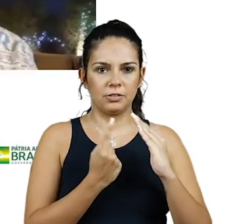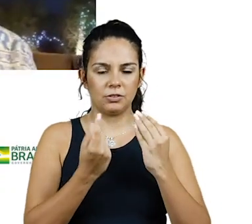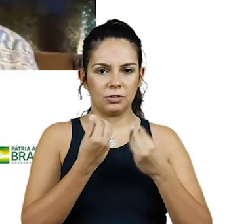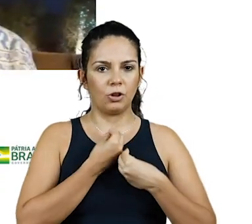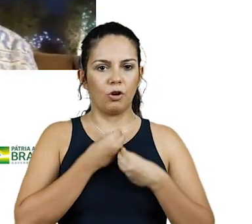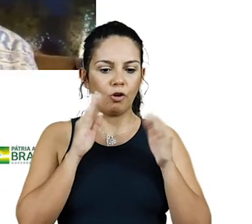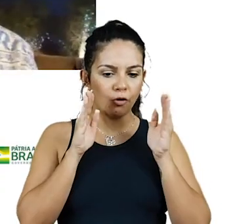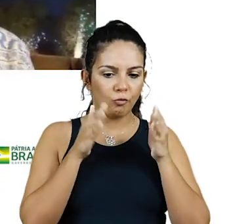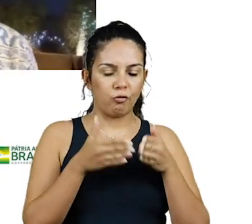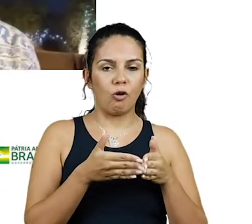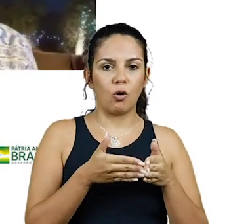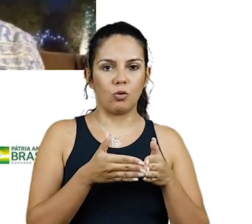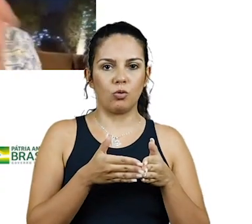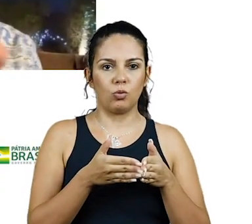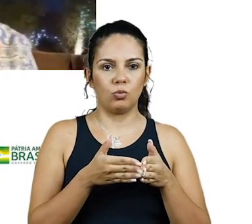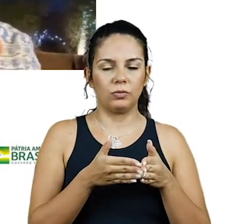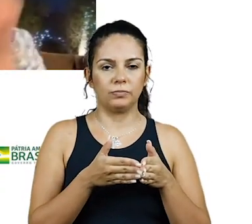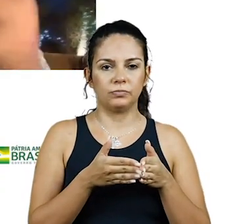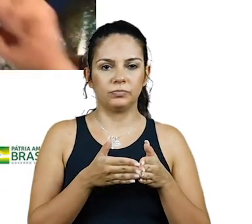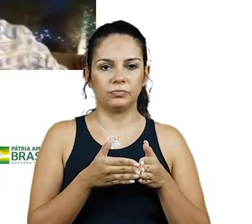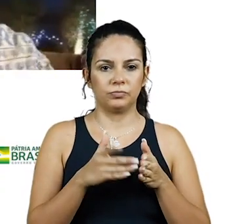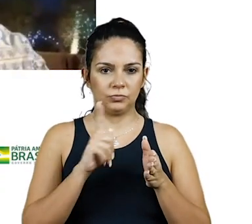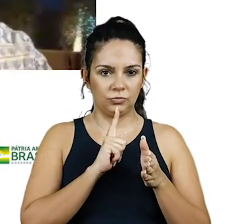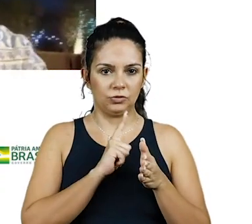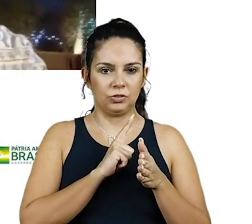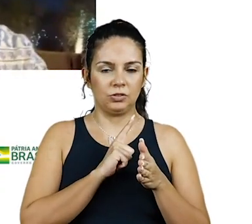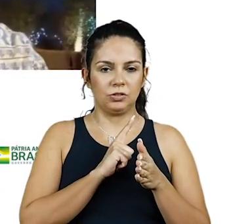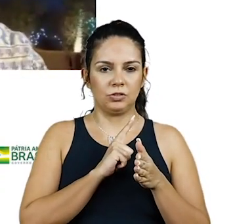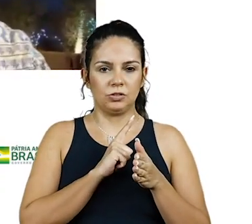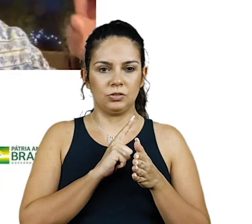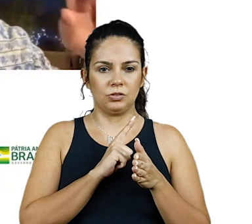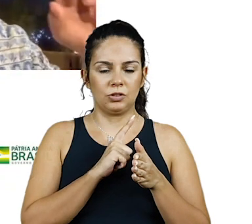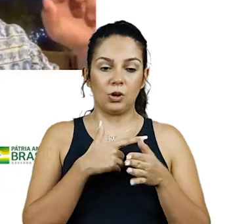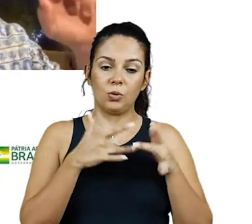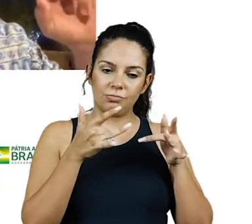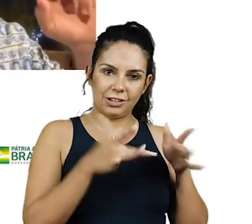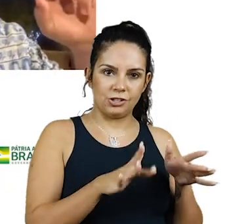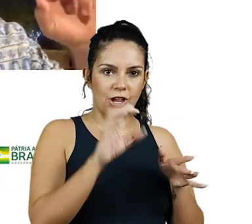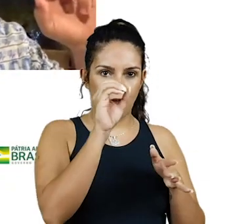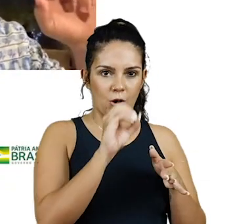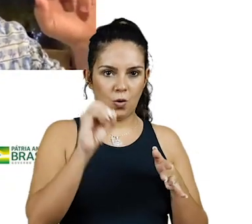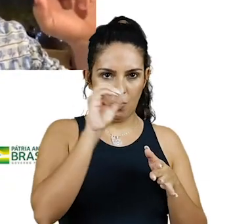um foco pra gente. Então, quando teve a guinada, quando eu deixei a TV Globo,